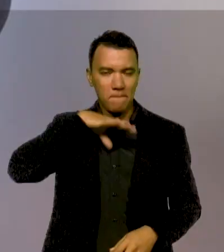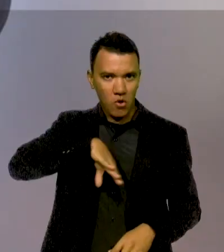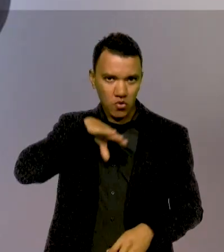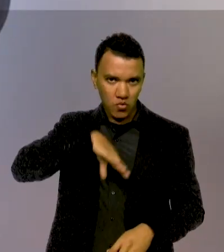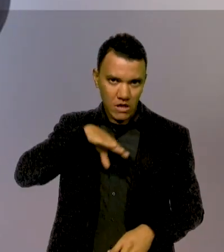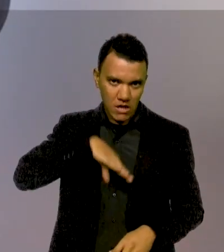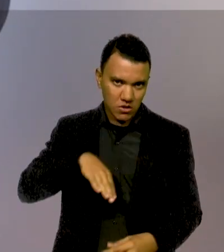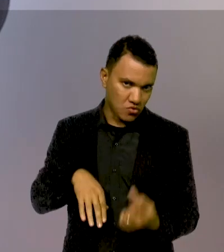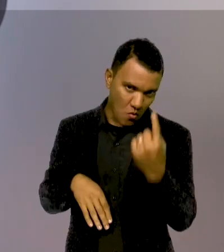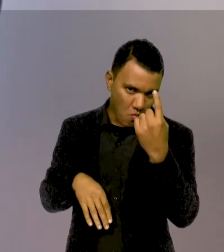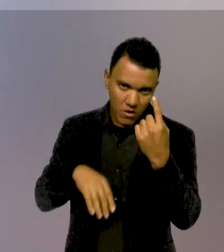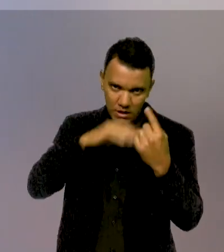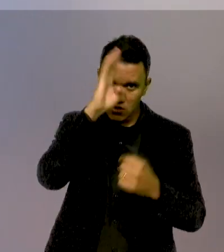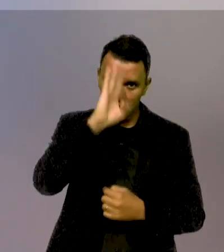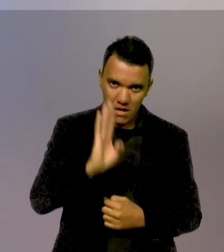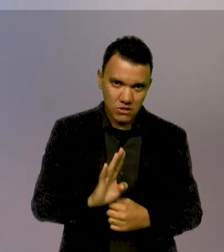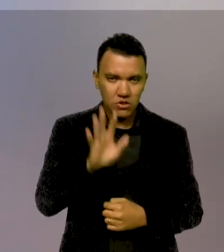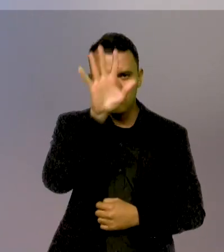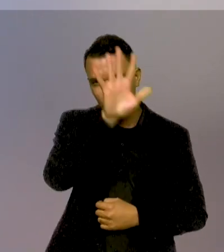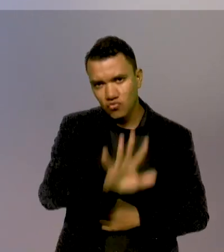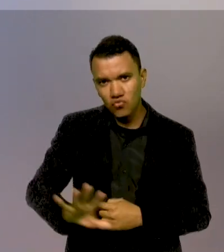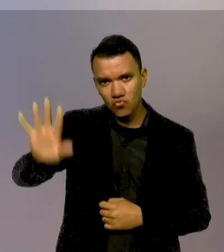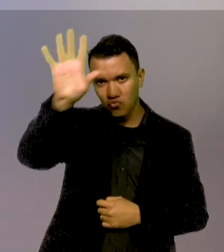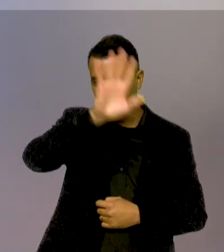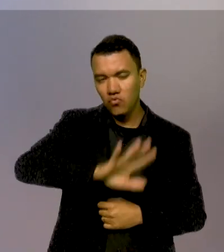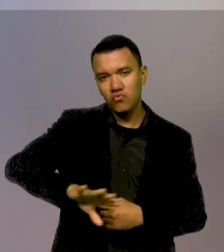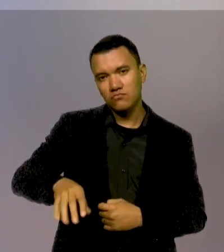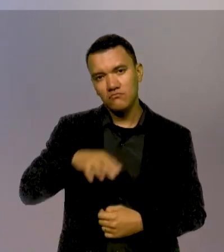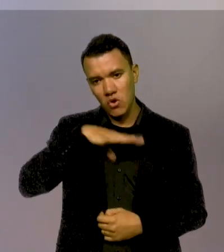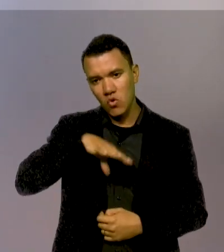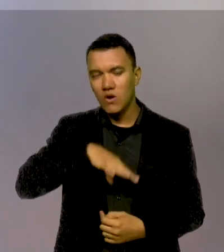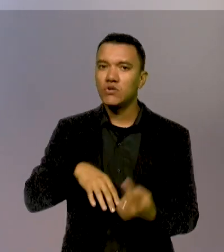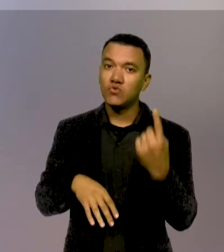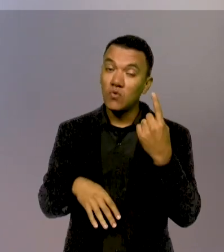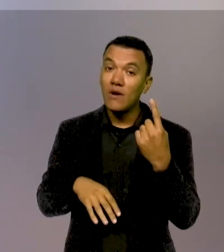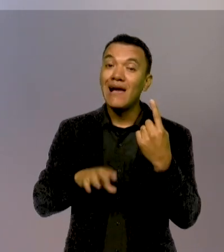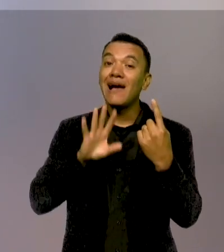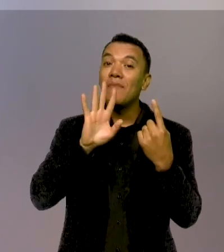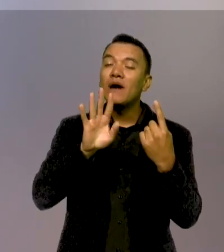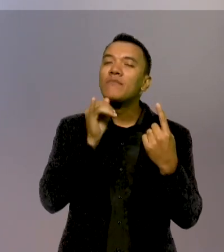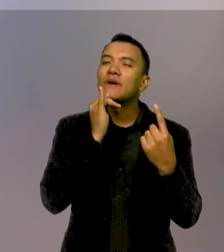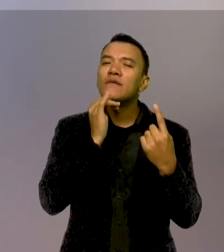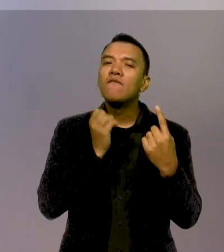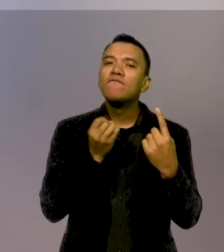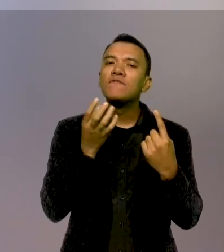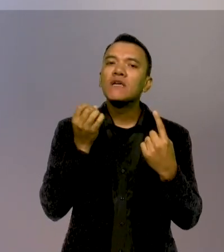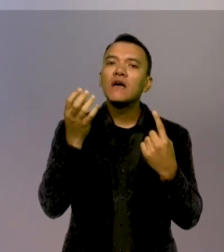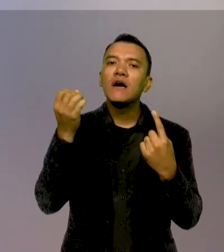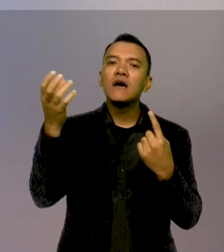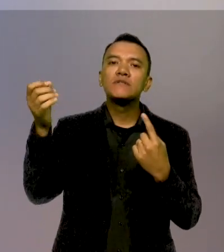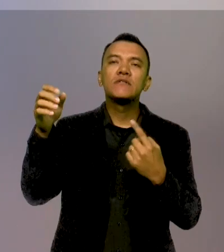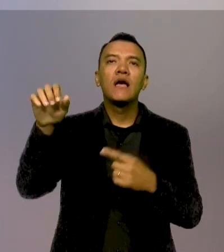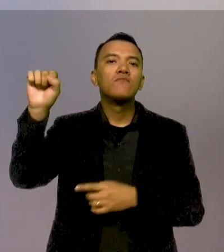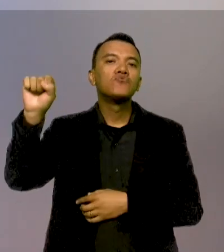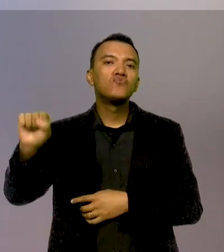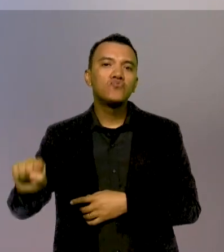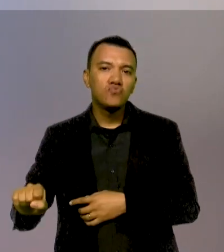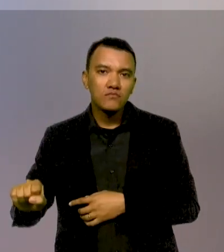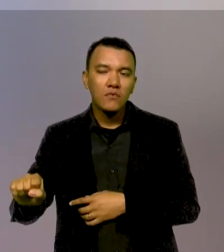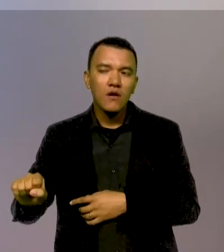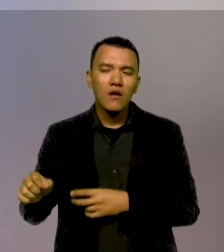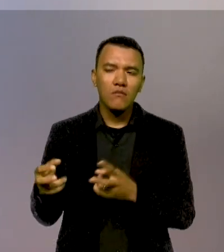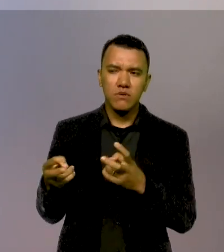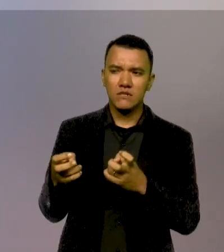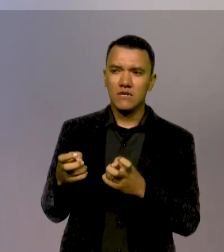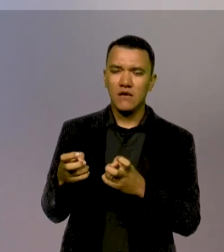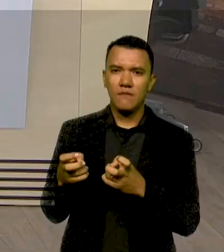única utilizada, né, em todo o território nacional. Mas se a gente sai daqui do Maranhão e vai lá para a região sul, nós vamos perceber